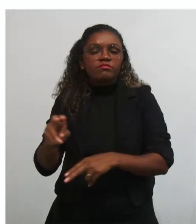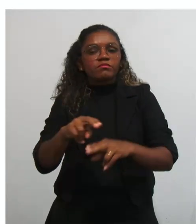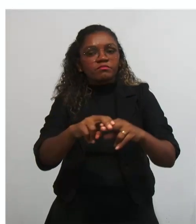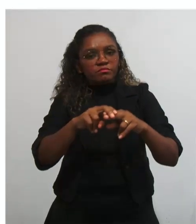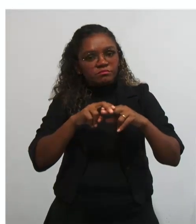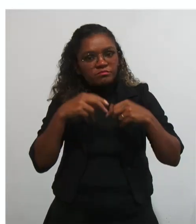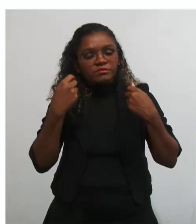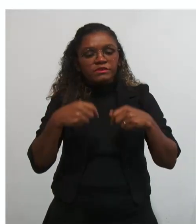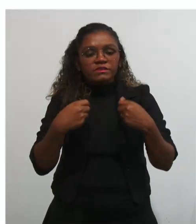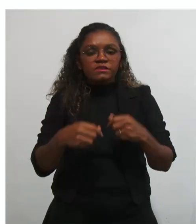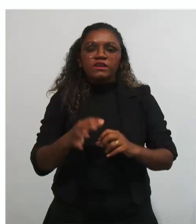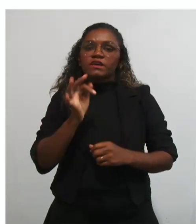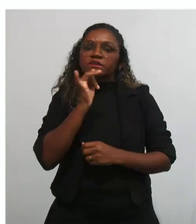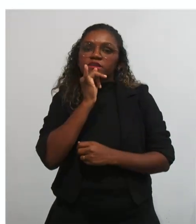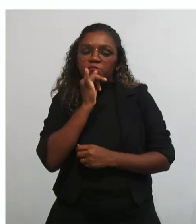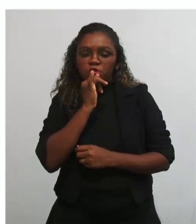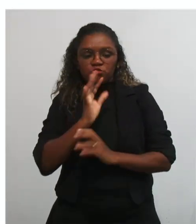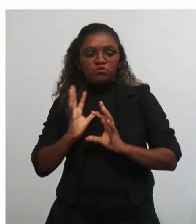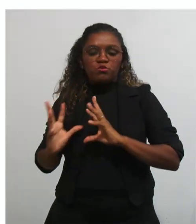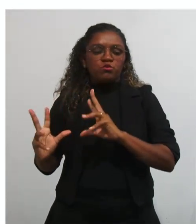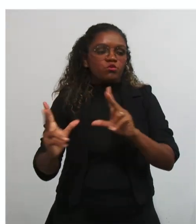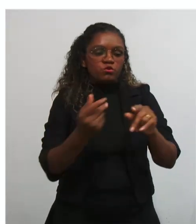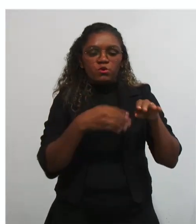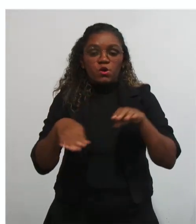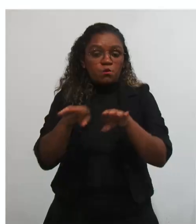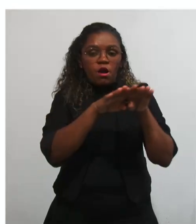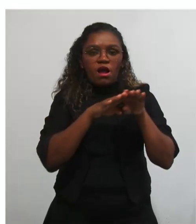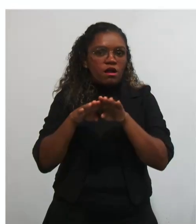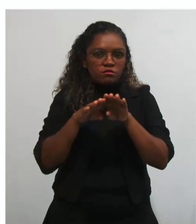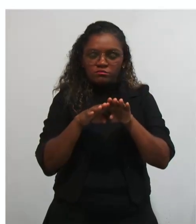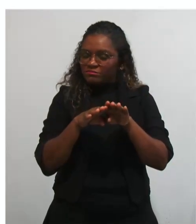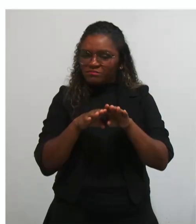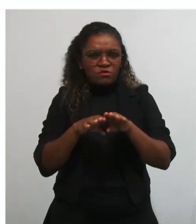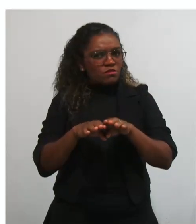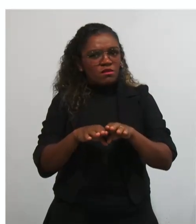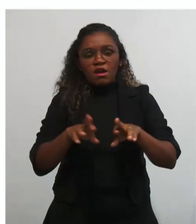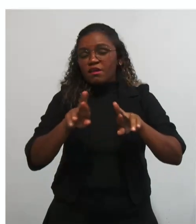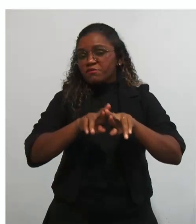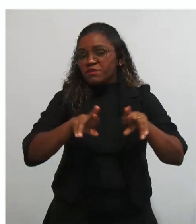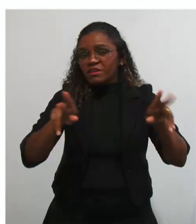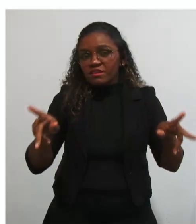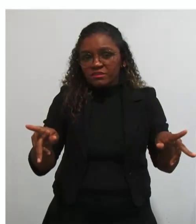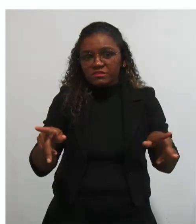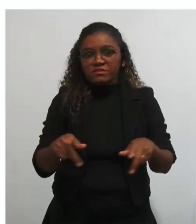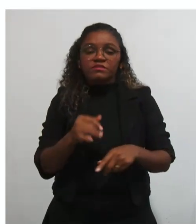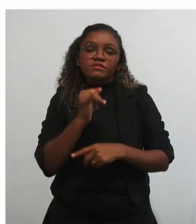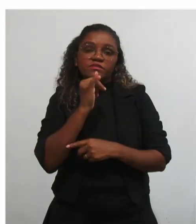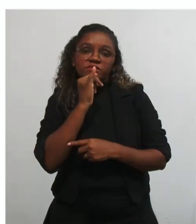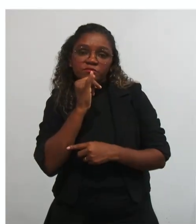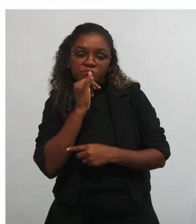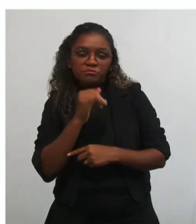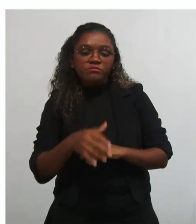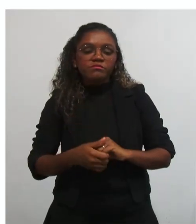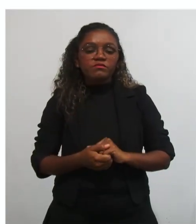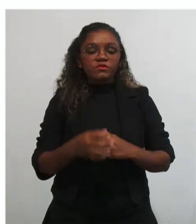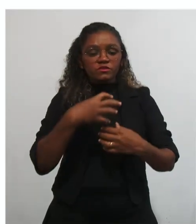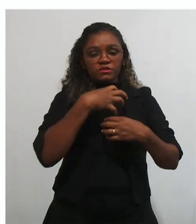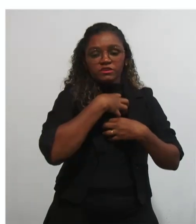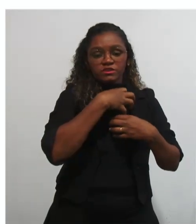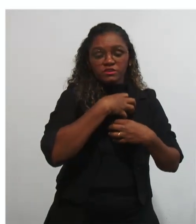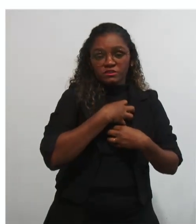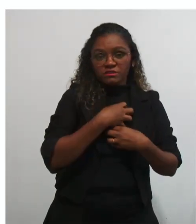não exigir que todo mundo entenda um texto da mesma forma. Tanto o sujeito quanto os sentidos são